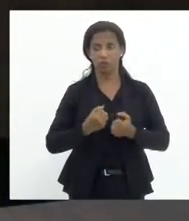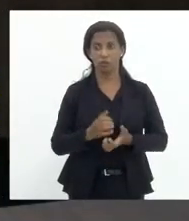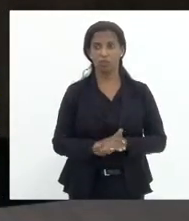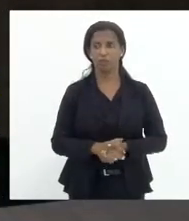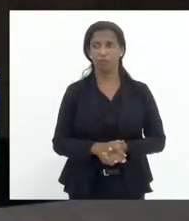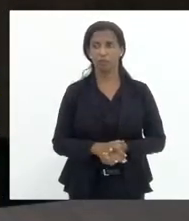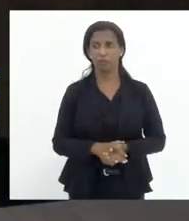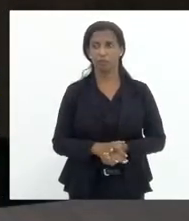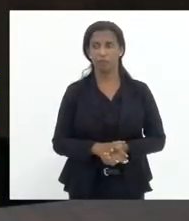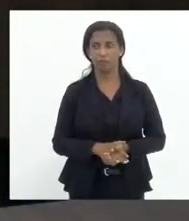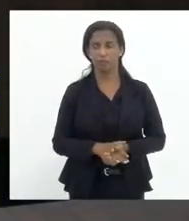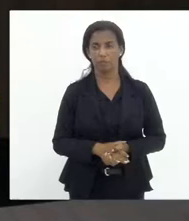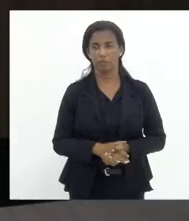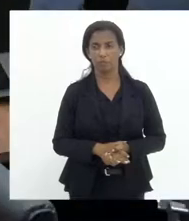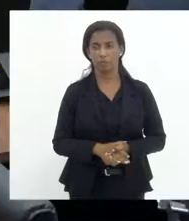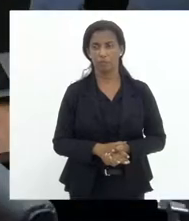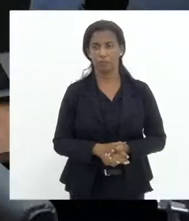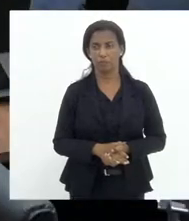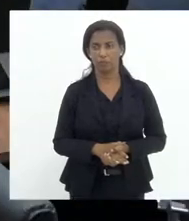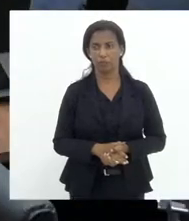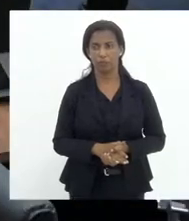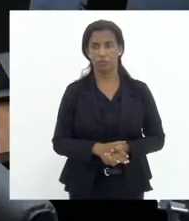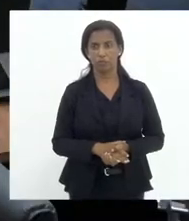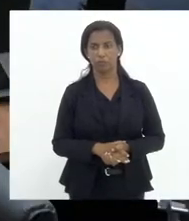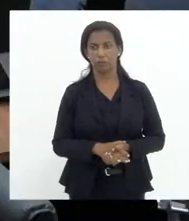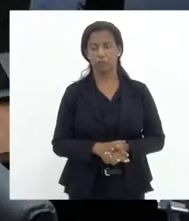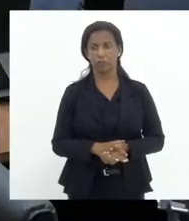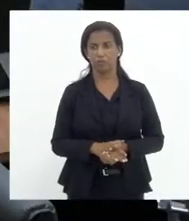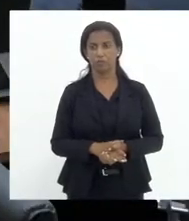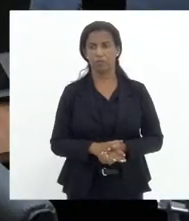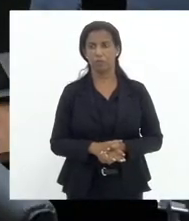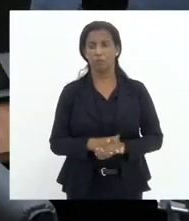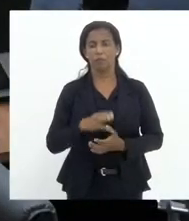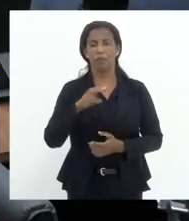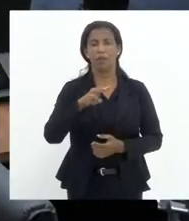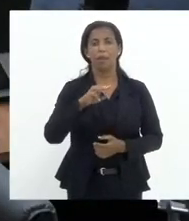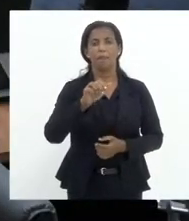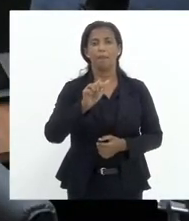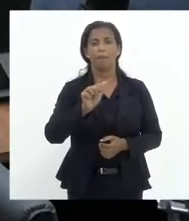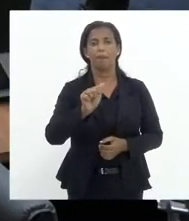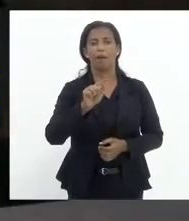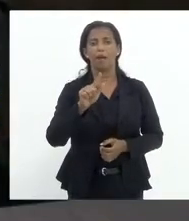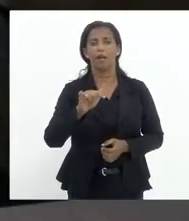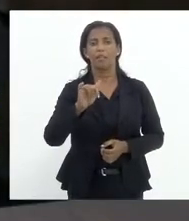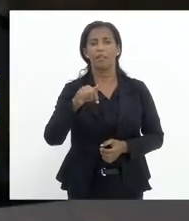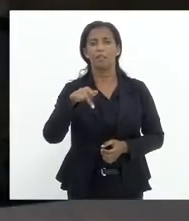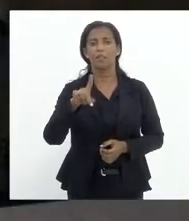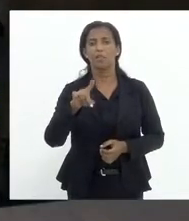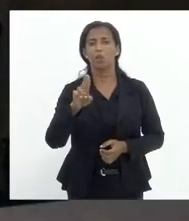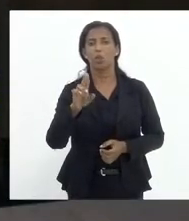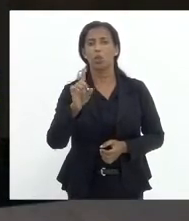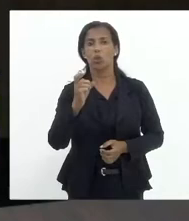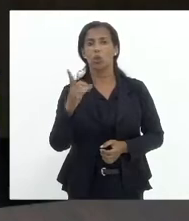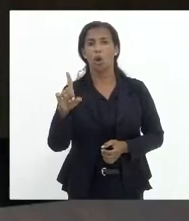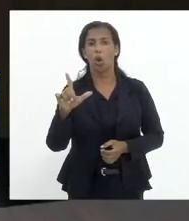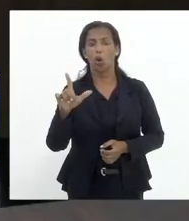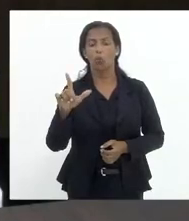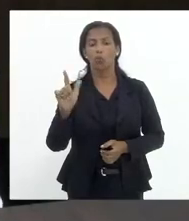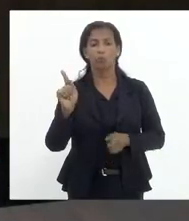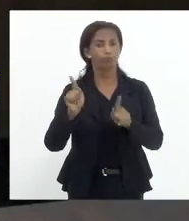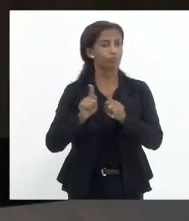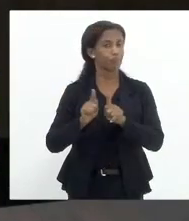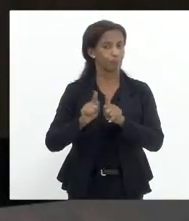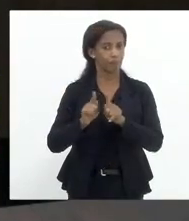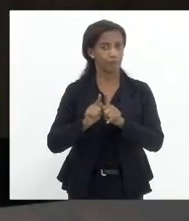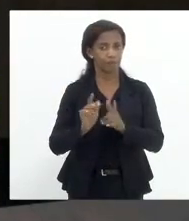a pena o mazindol também mas tem que estar escrito não que